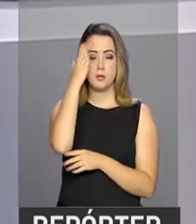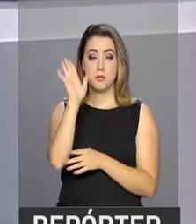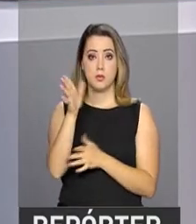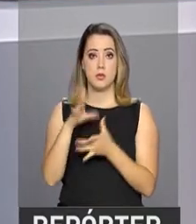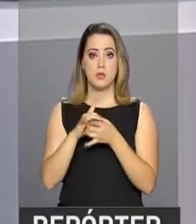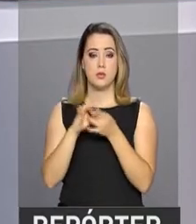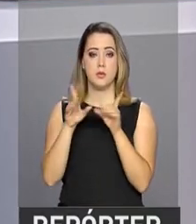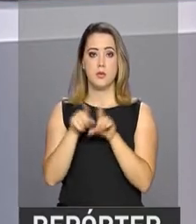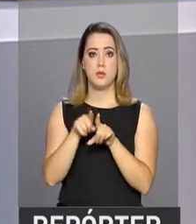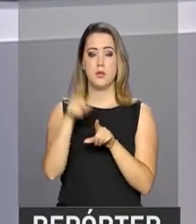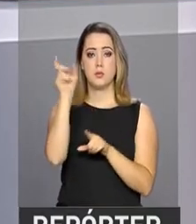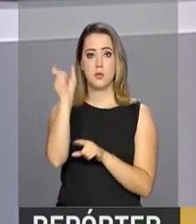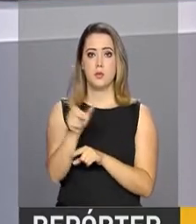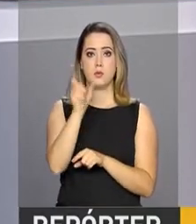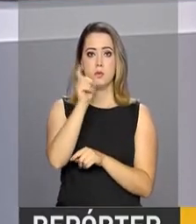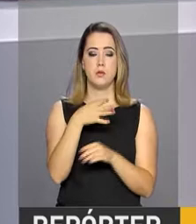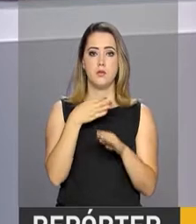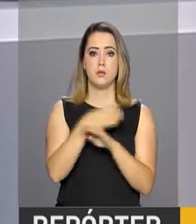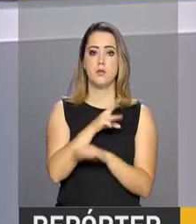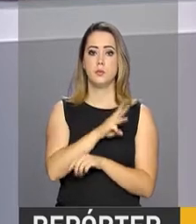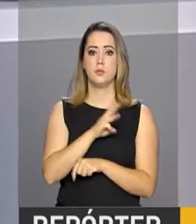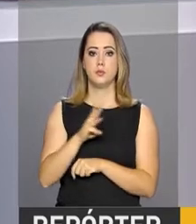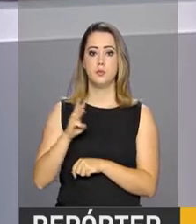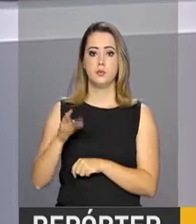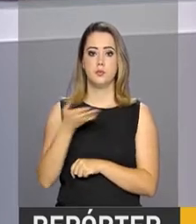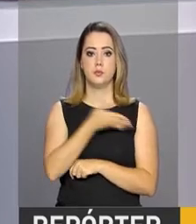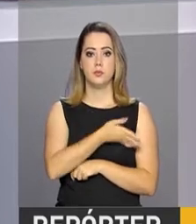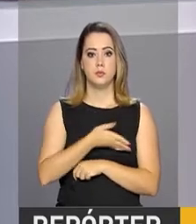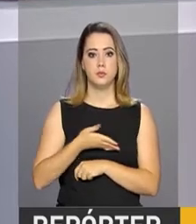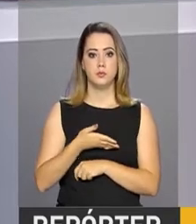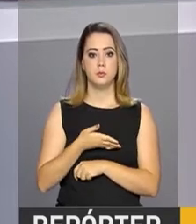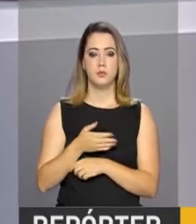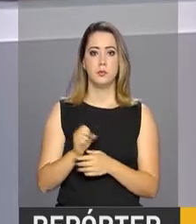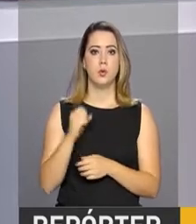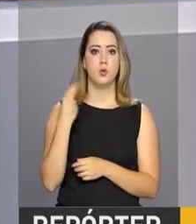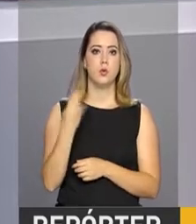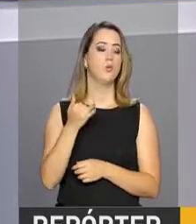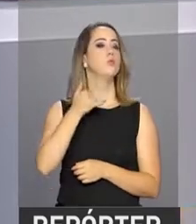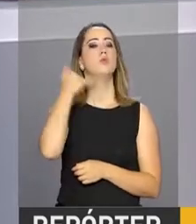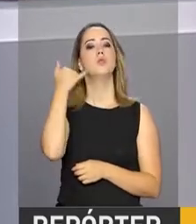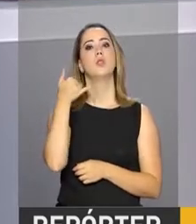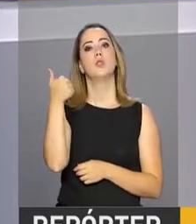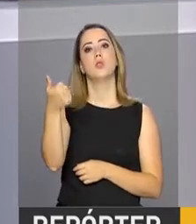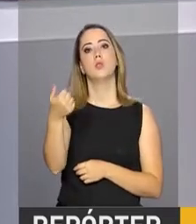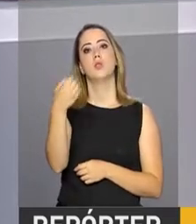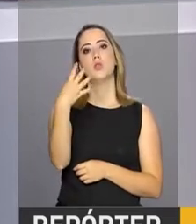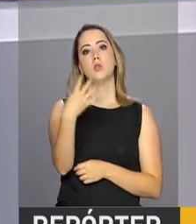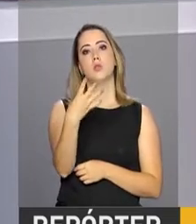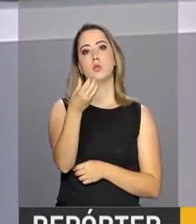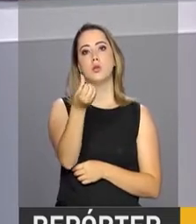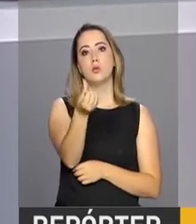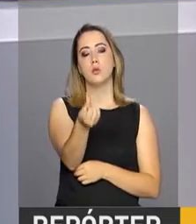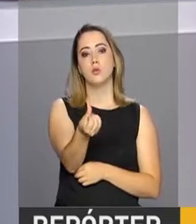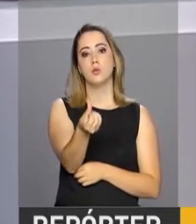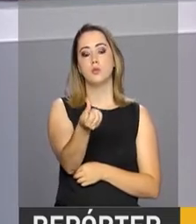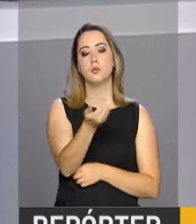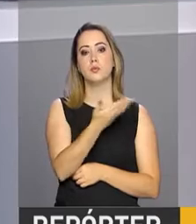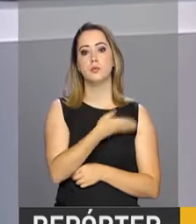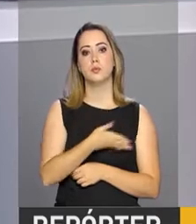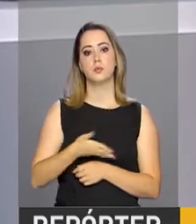o contribuinte deve acessar a página da receita na internet ou então ligar para o receitafone no número